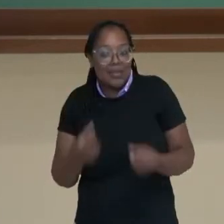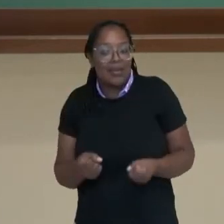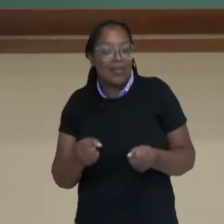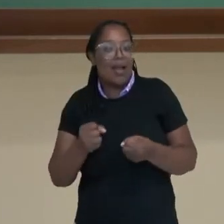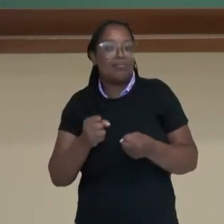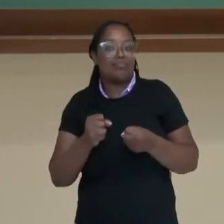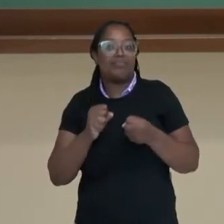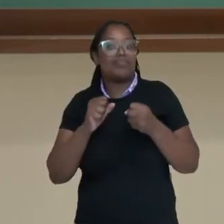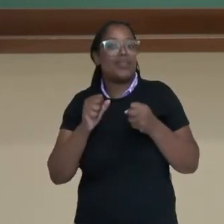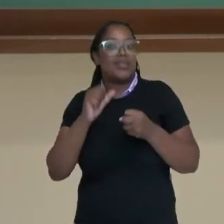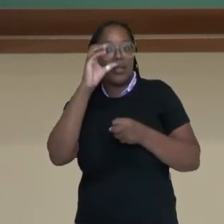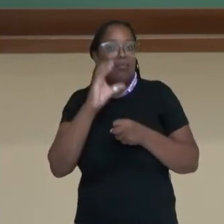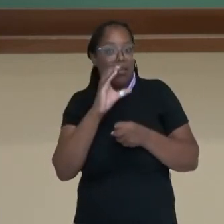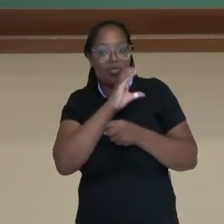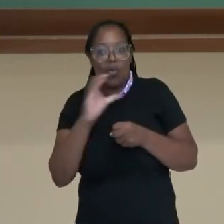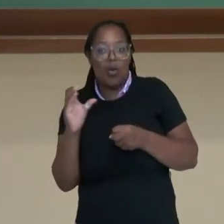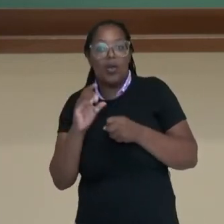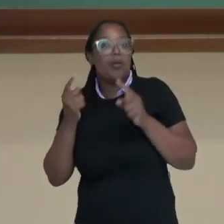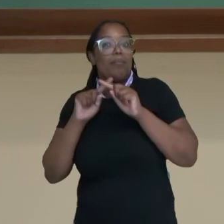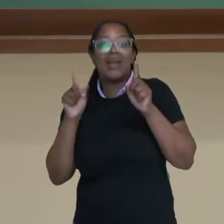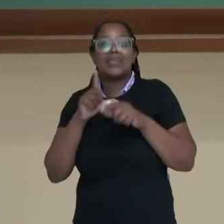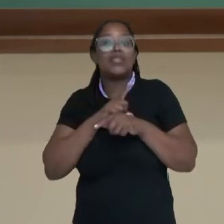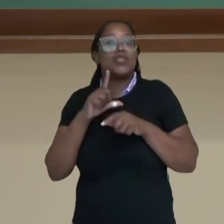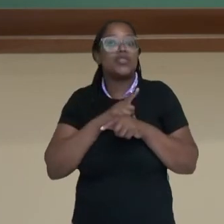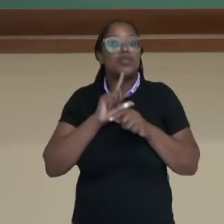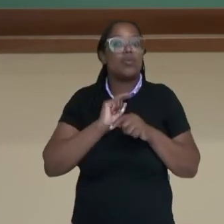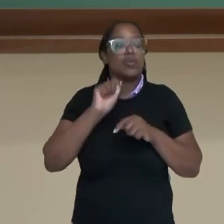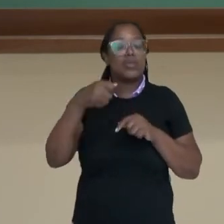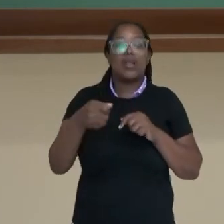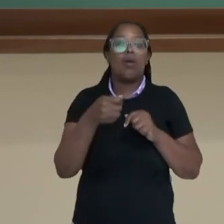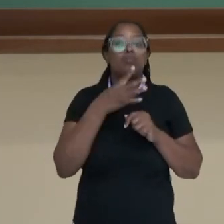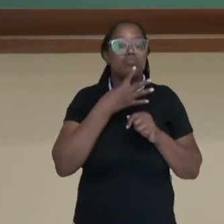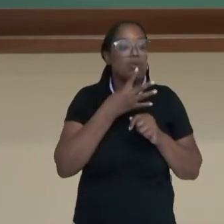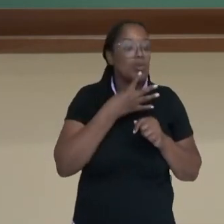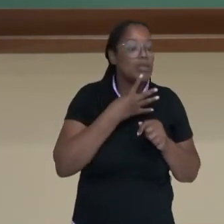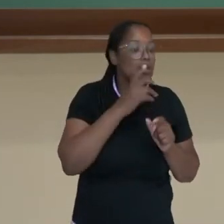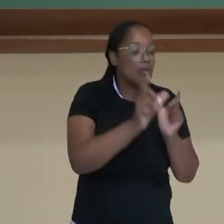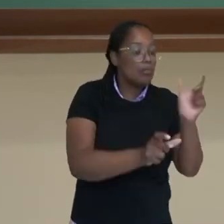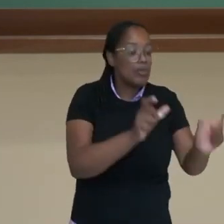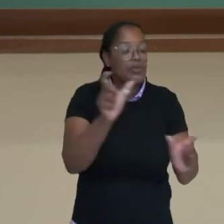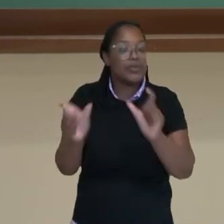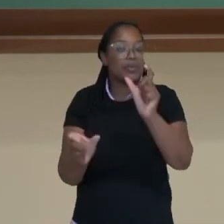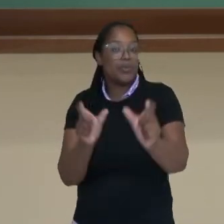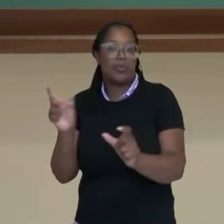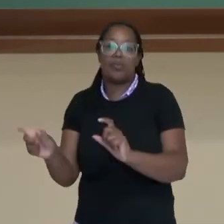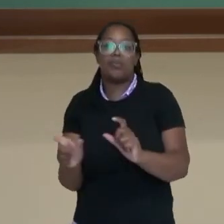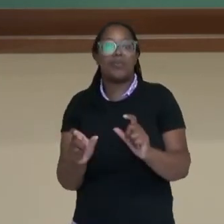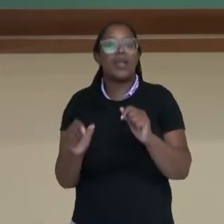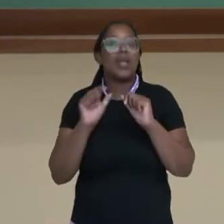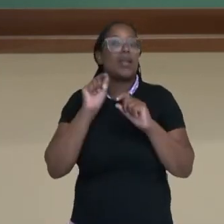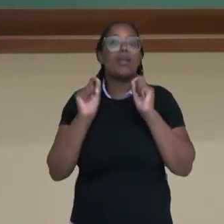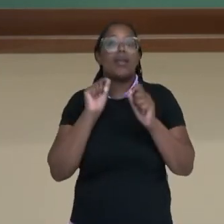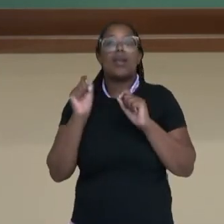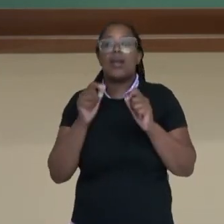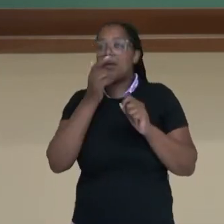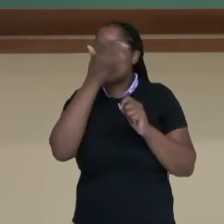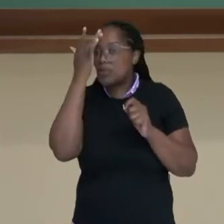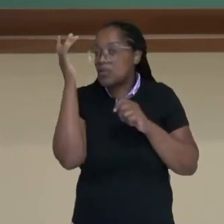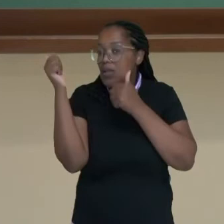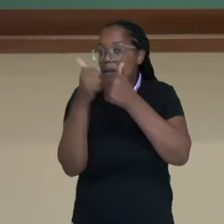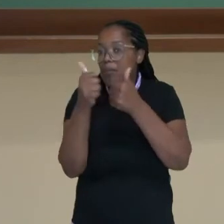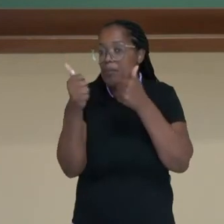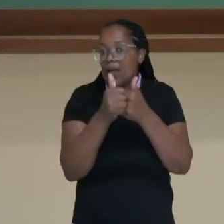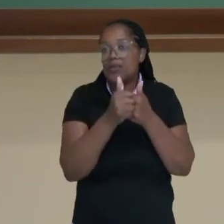símbolo entre eles, né? Para que eles se conhecessem, eles soubessem que eles estavam ali. Esse símbolo era